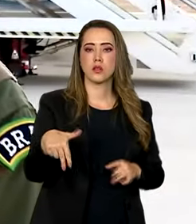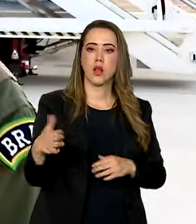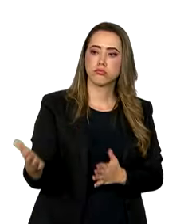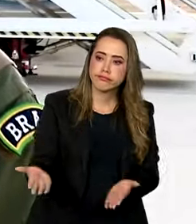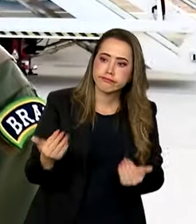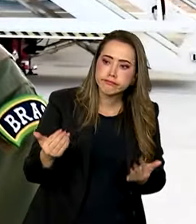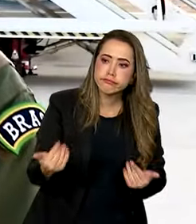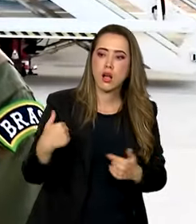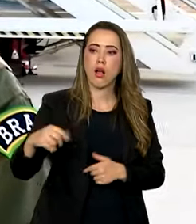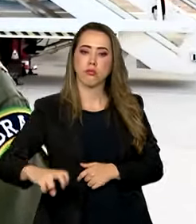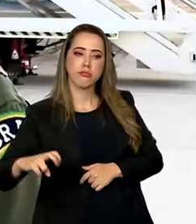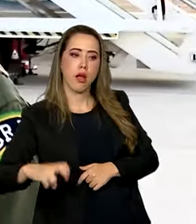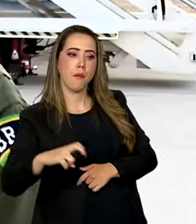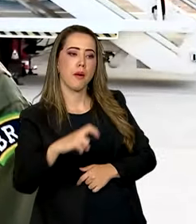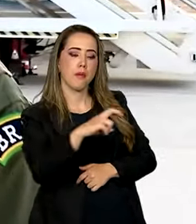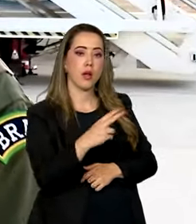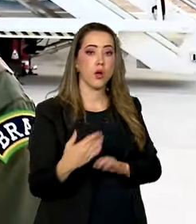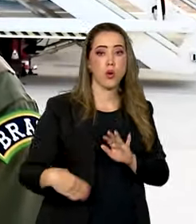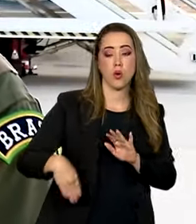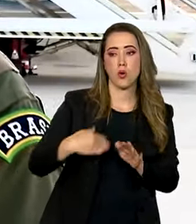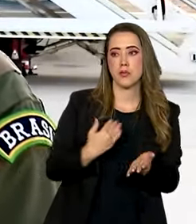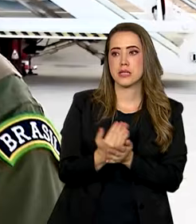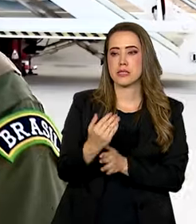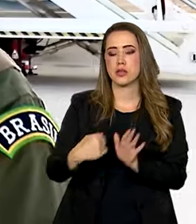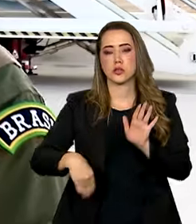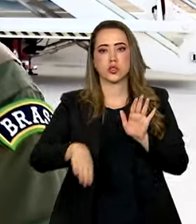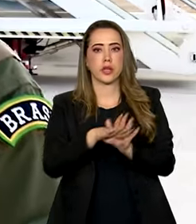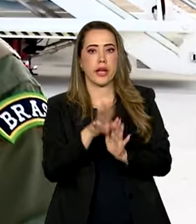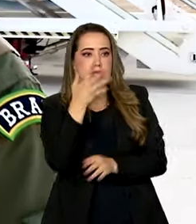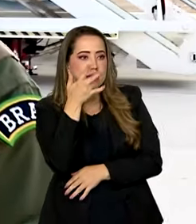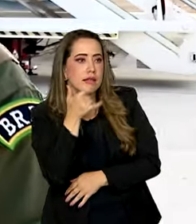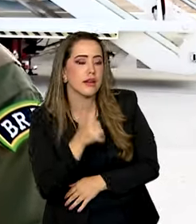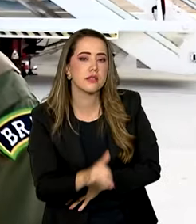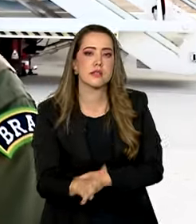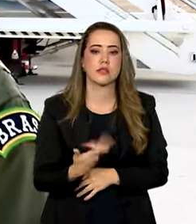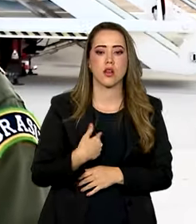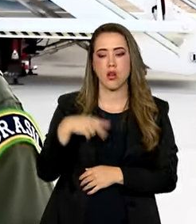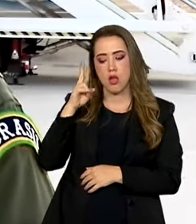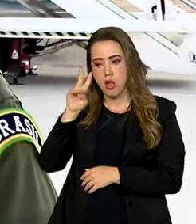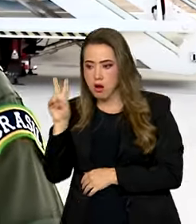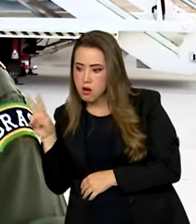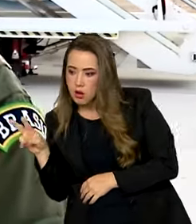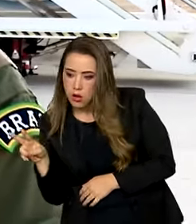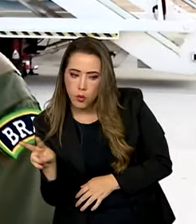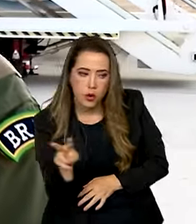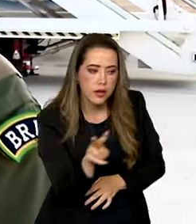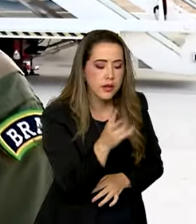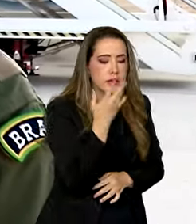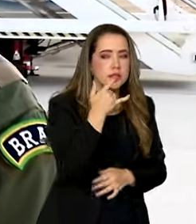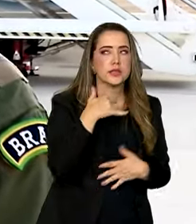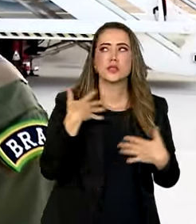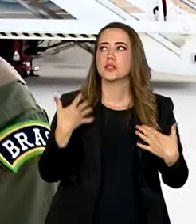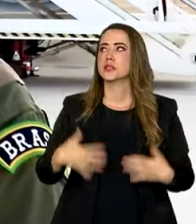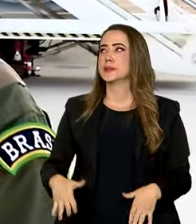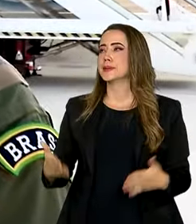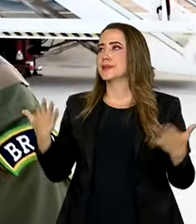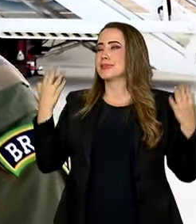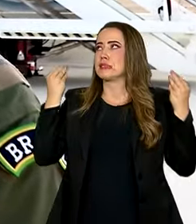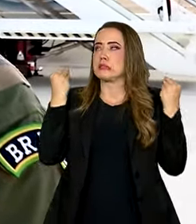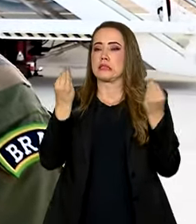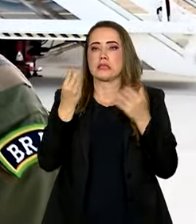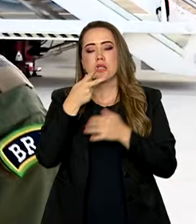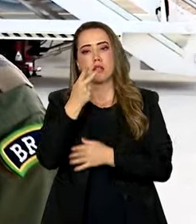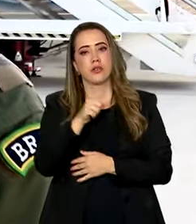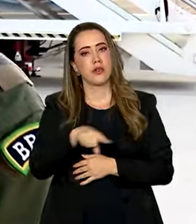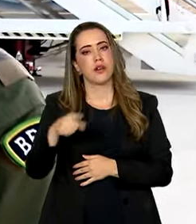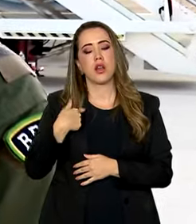auxiliando o embarque, e aí quando começaram a chegar as crianças, que eu bati o olho naquelas crianças, eu falei, cara,